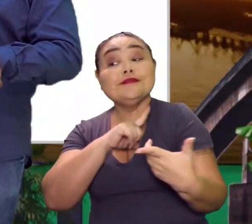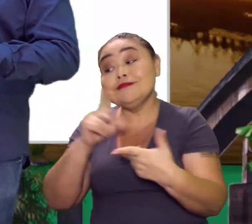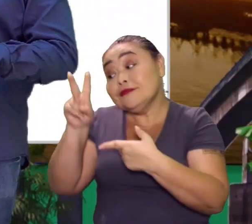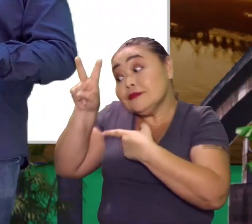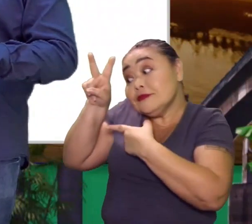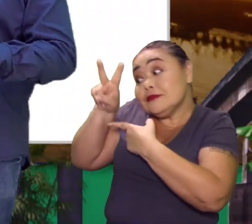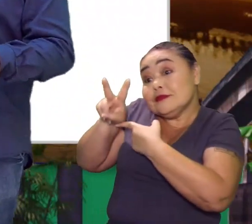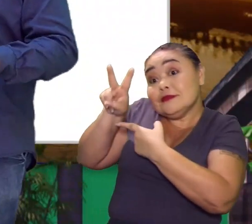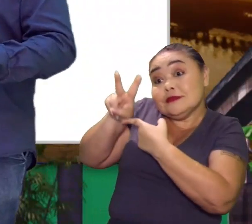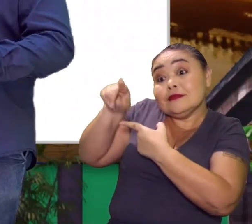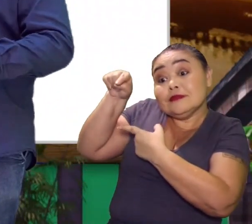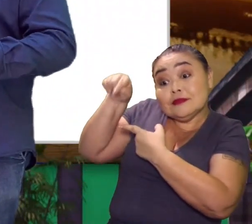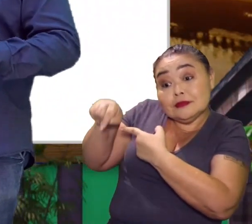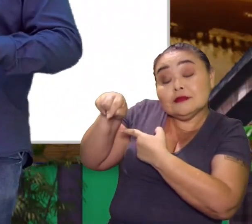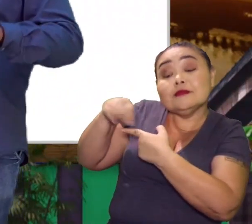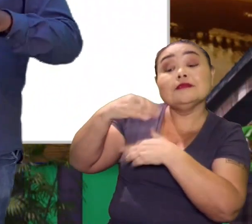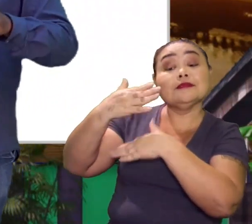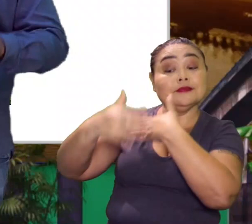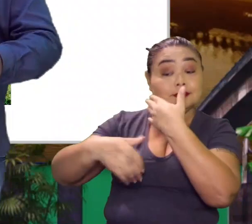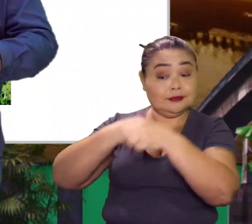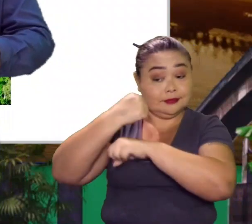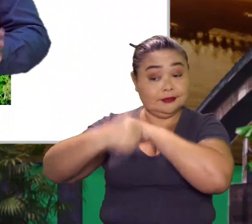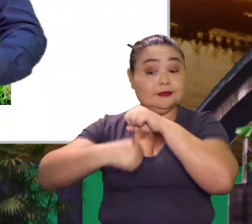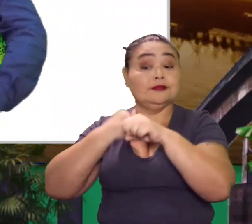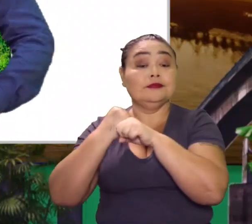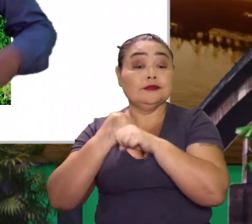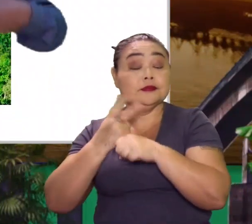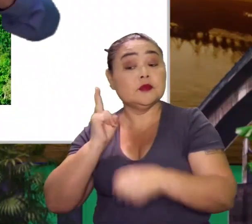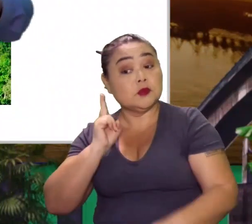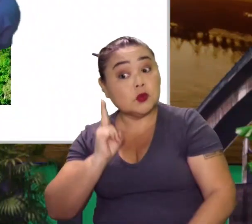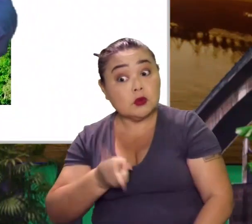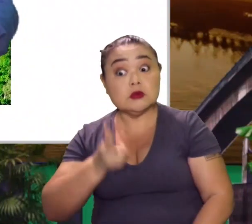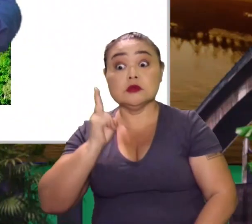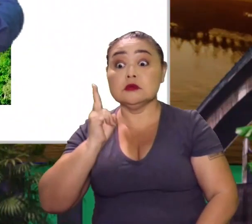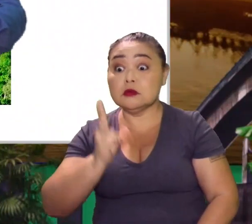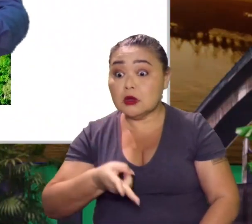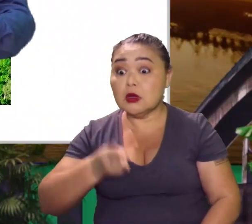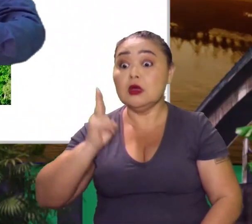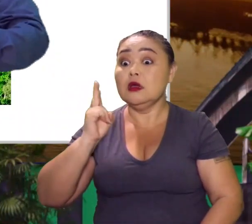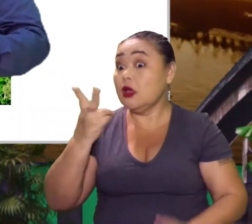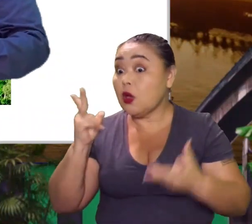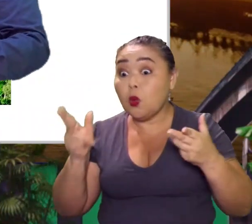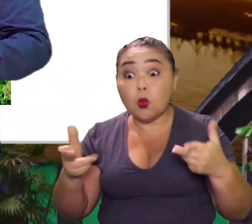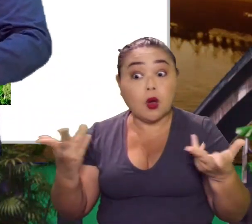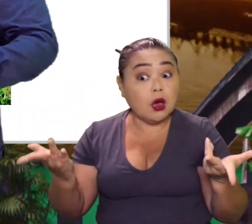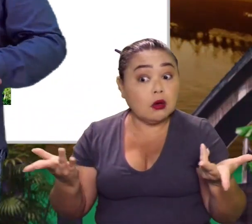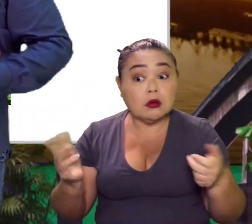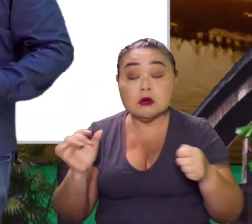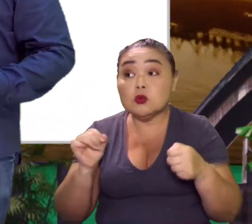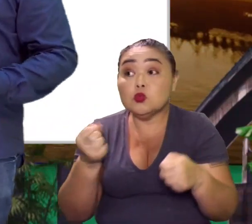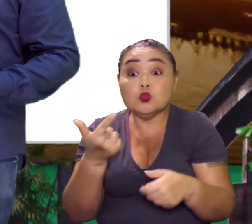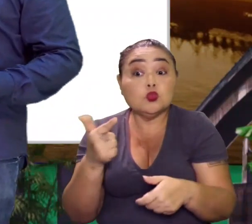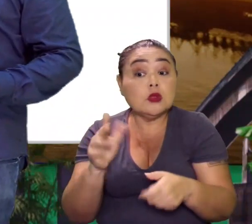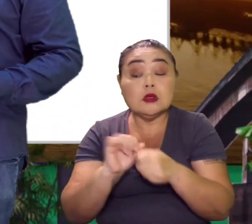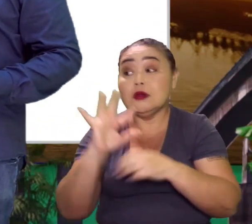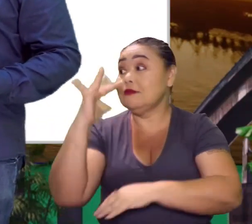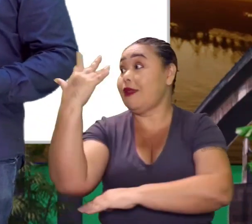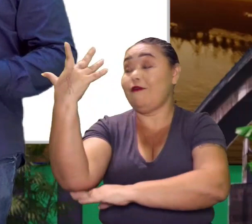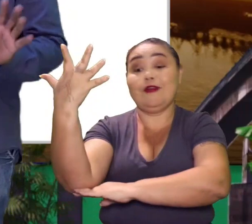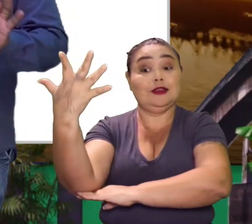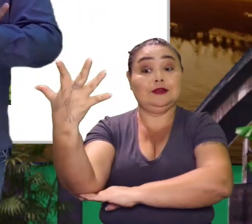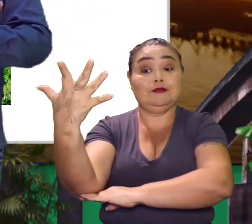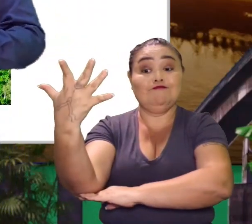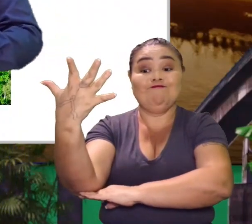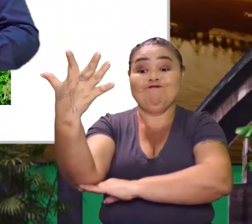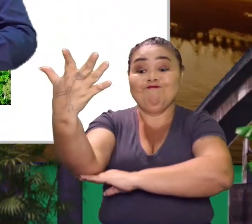o que nós temos, porque daqui a alguns anos, se eu continuar nesse ritmo, né, nós não teremos mais florestas.